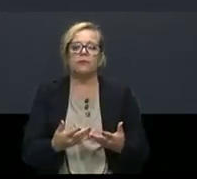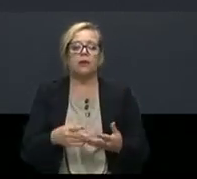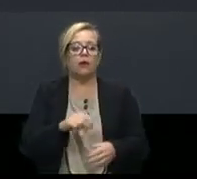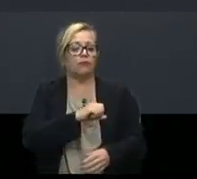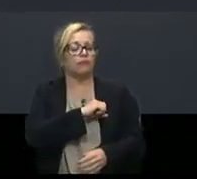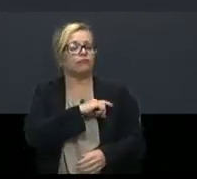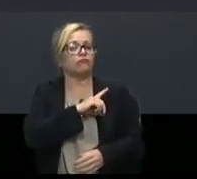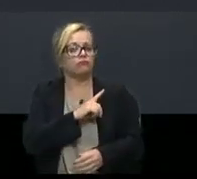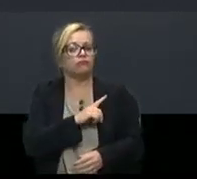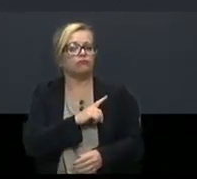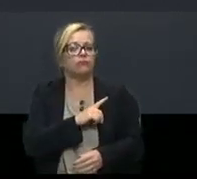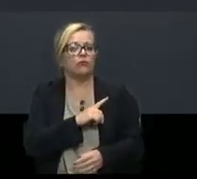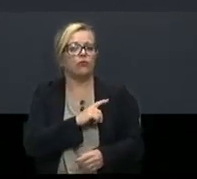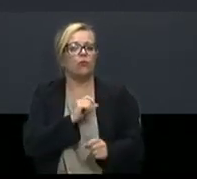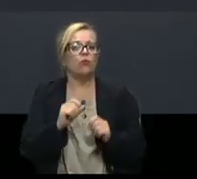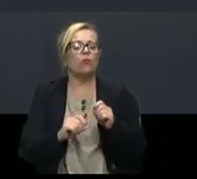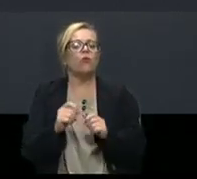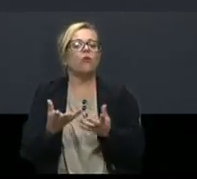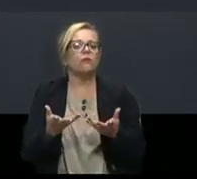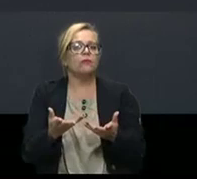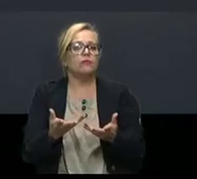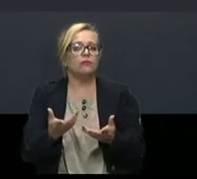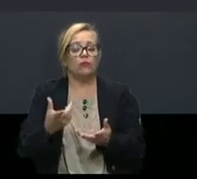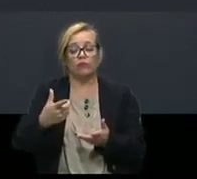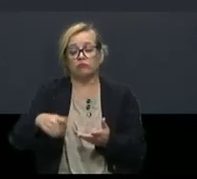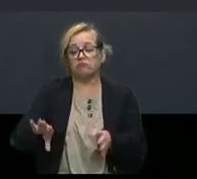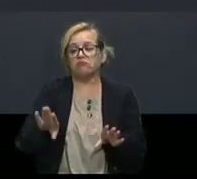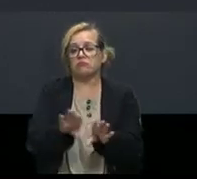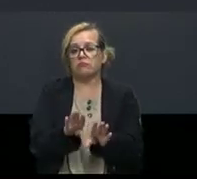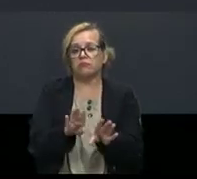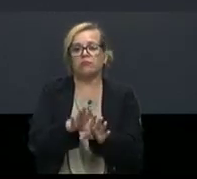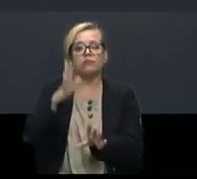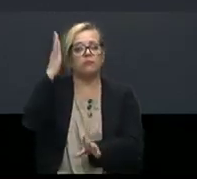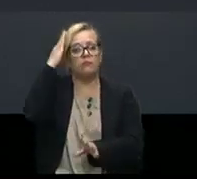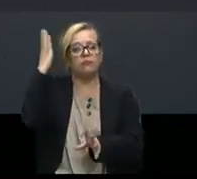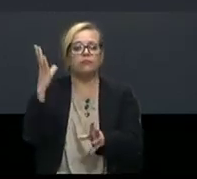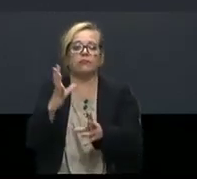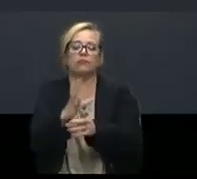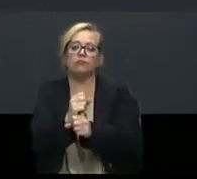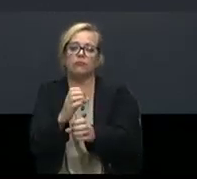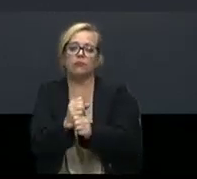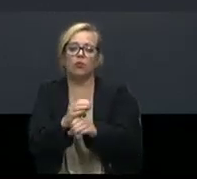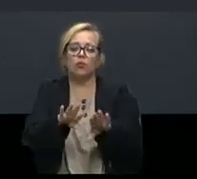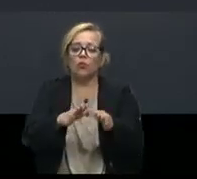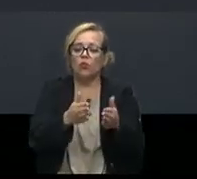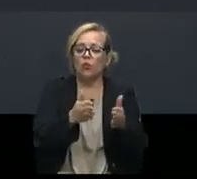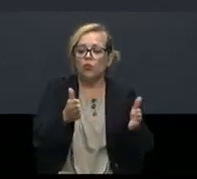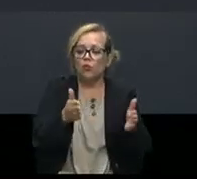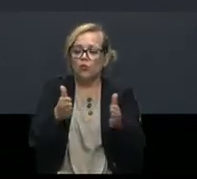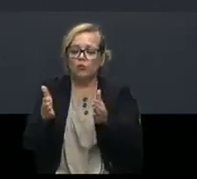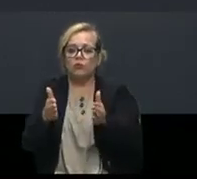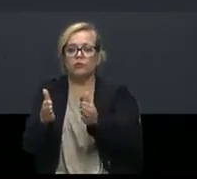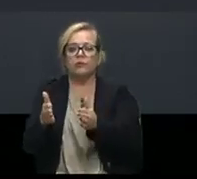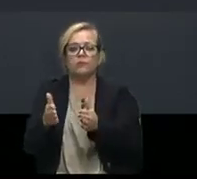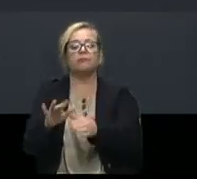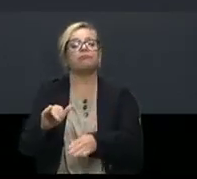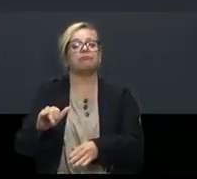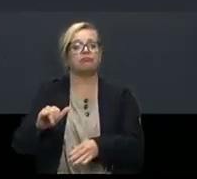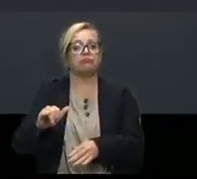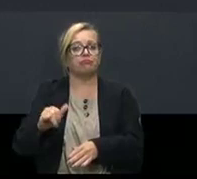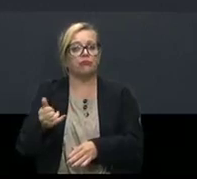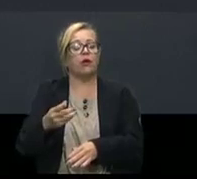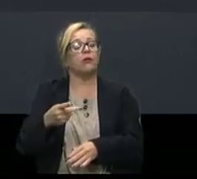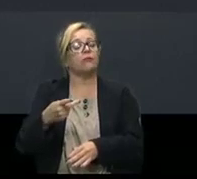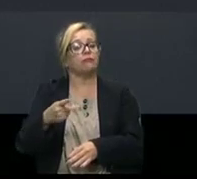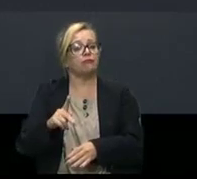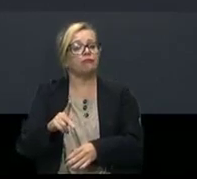remuneração e o quanto é devido ao acaso. E também saberá calcular o intervalo de previsão. Aproveite, é a